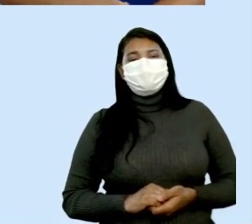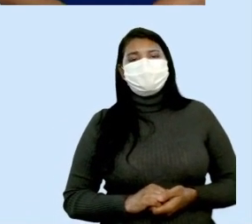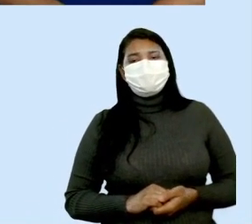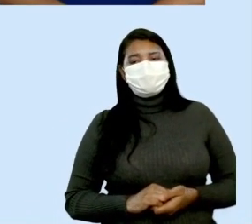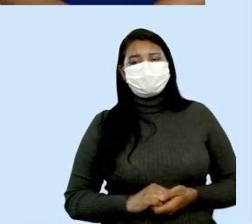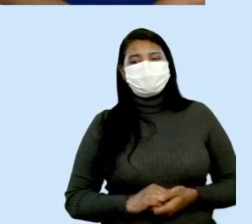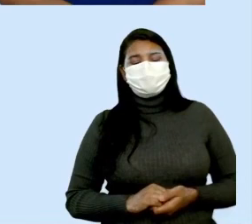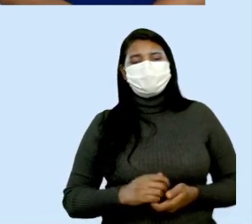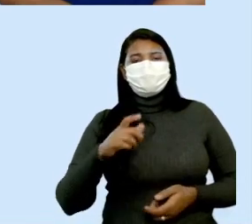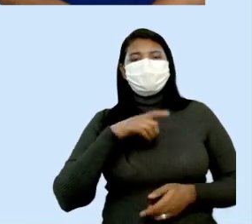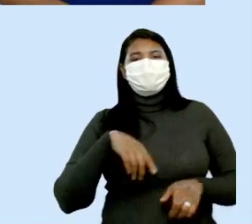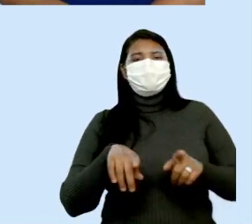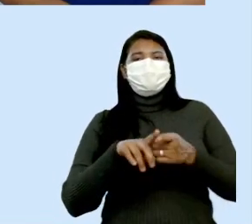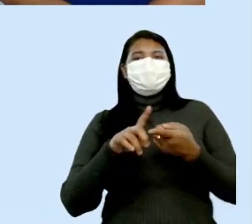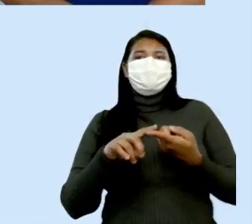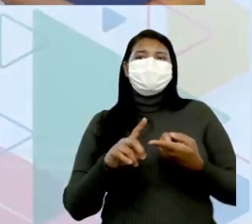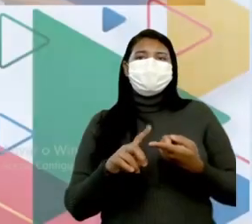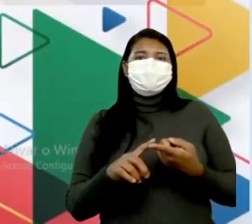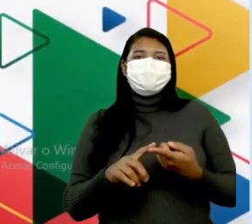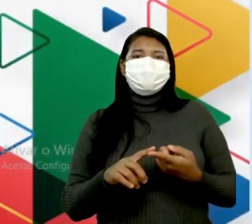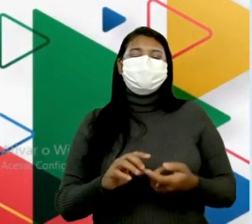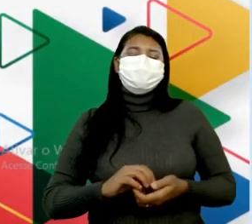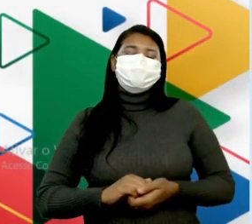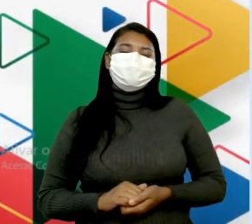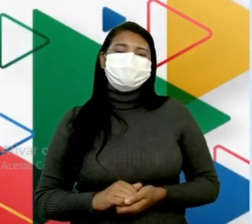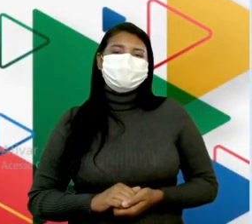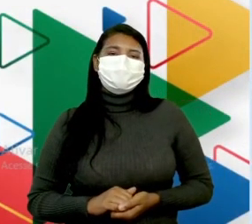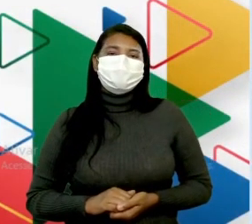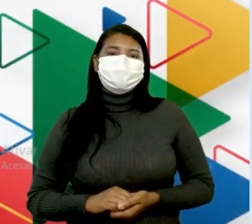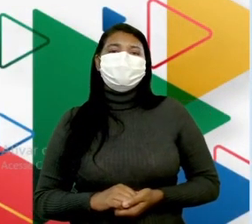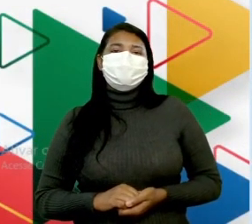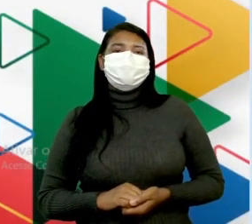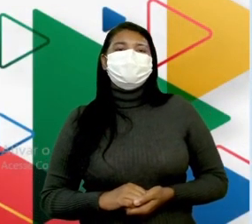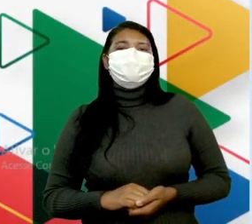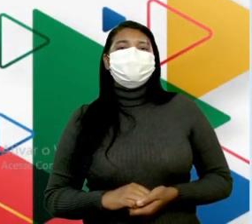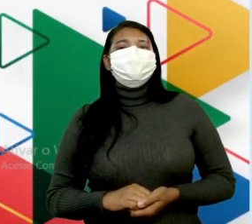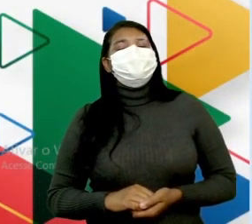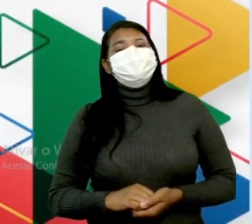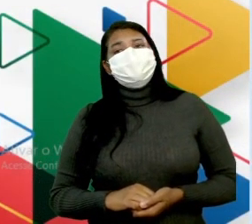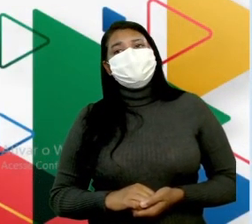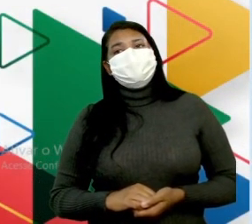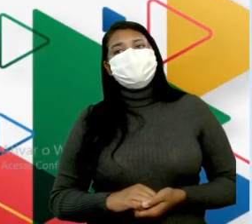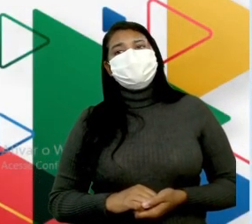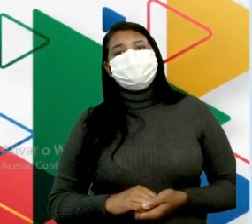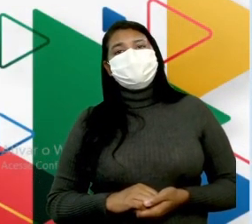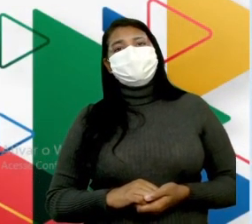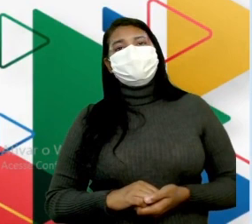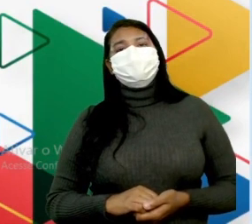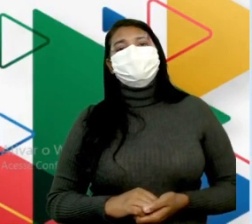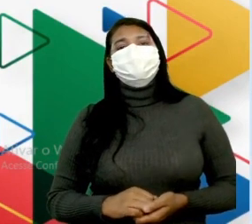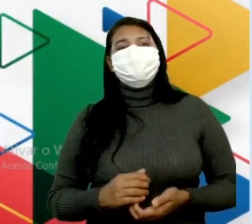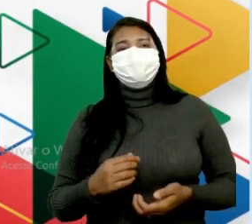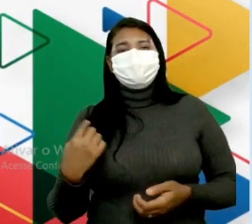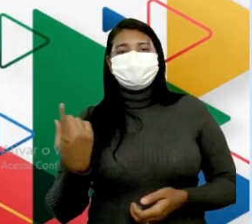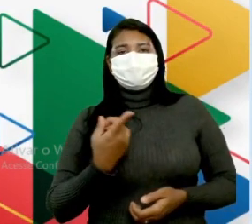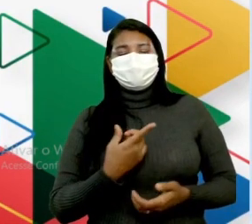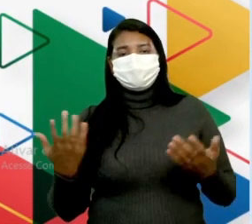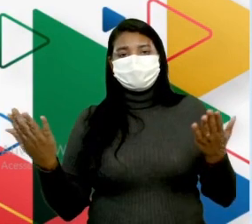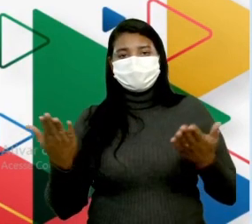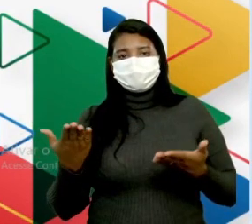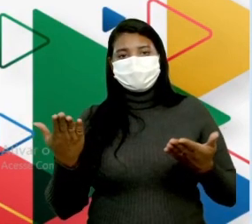E temos aí, ó, was, were, to be past. Aí nós já